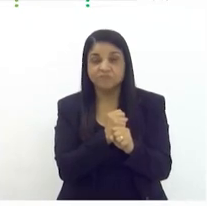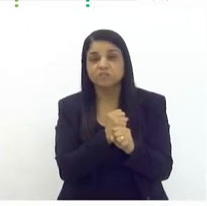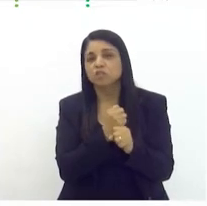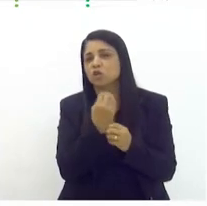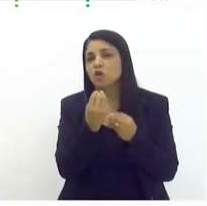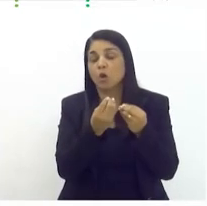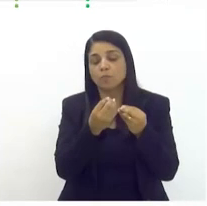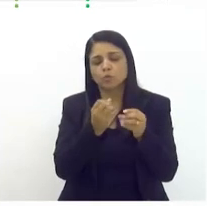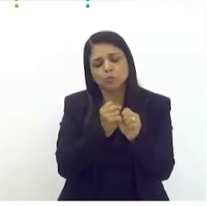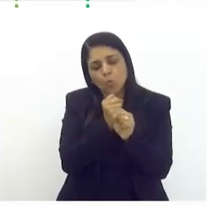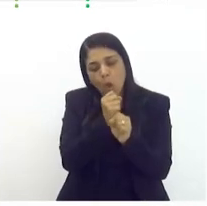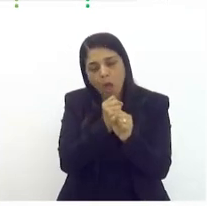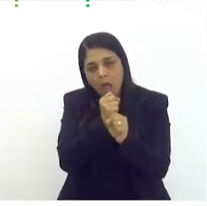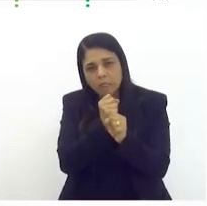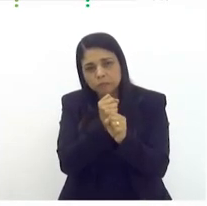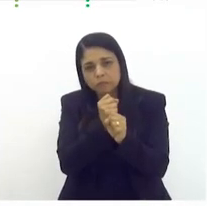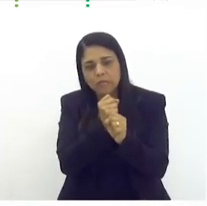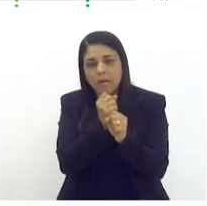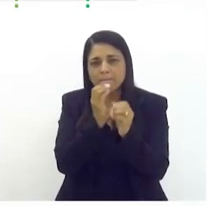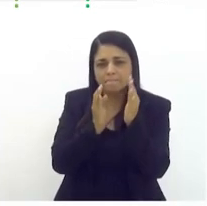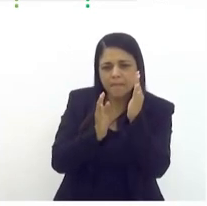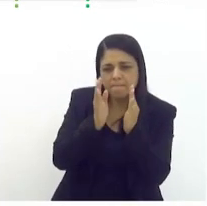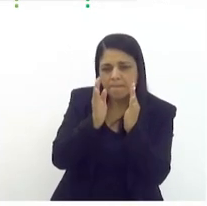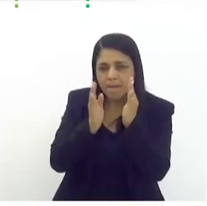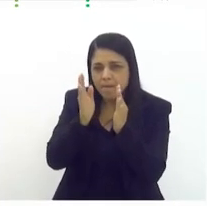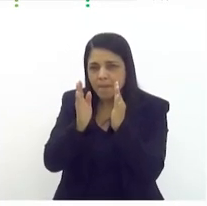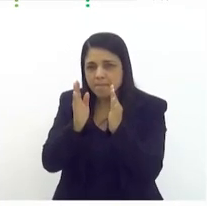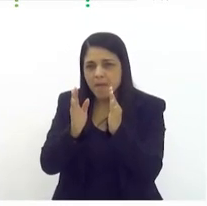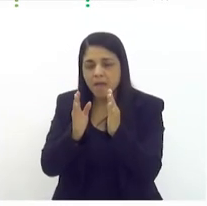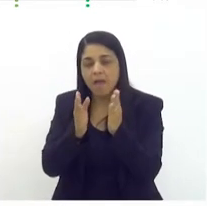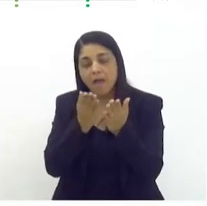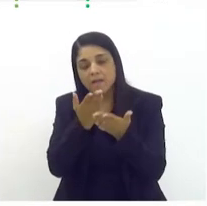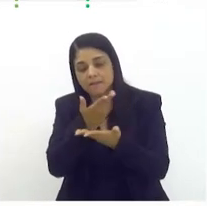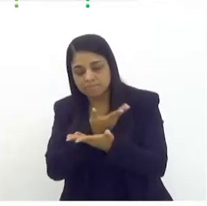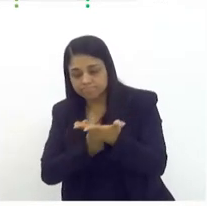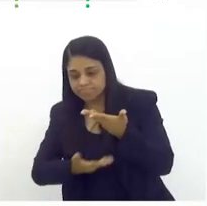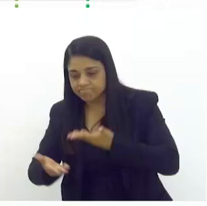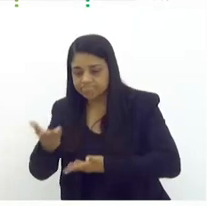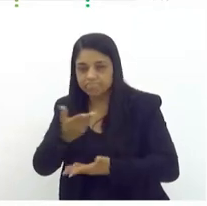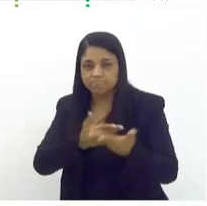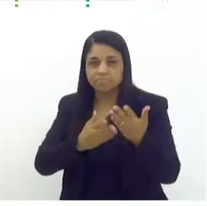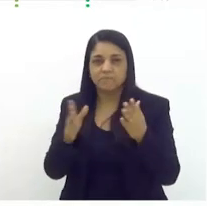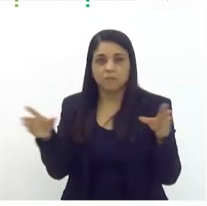ano no período de transição até completar